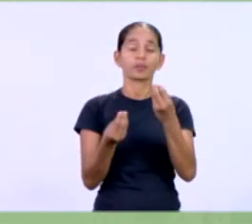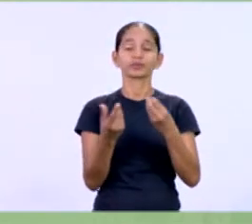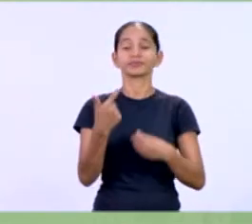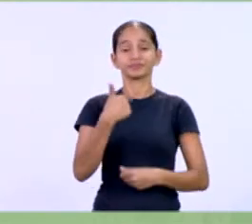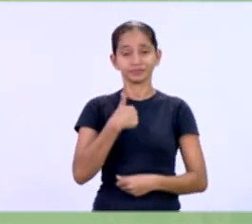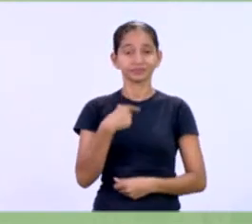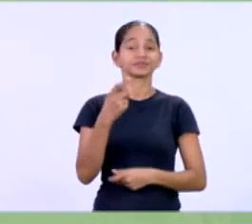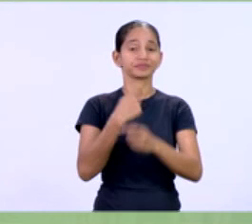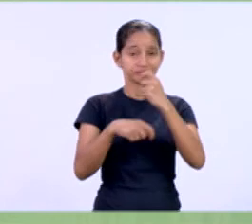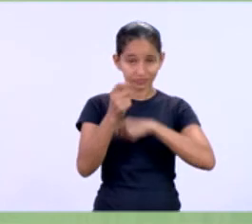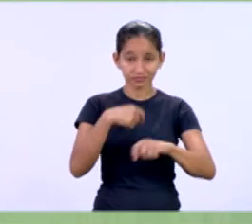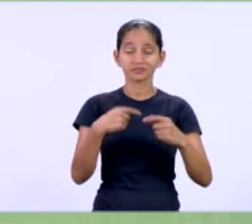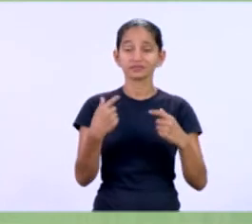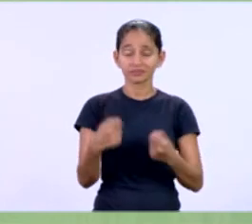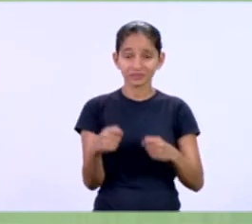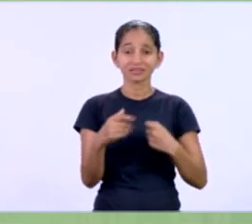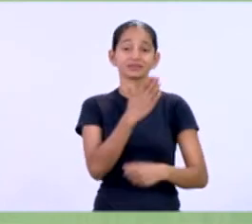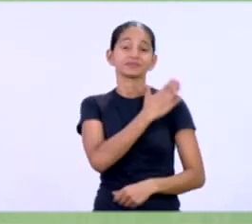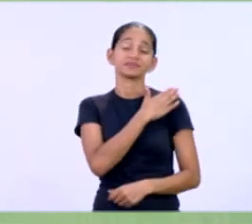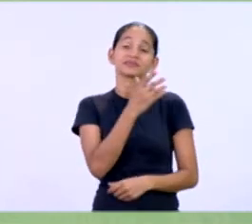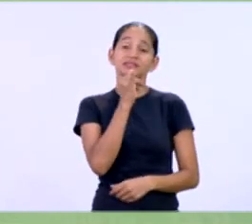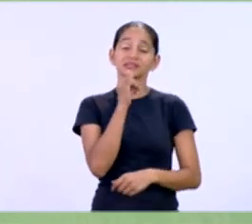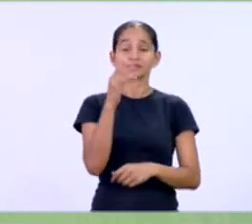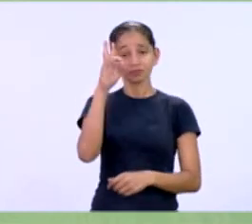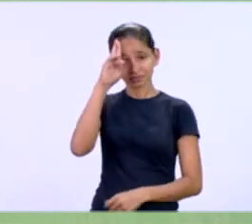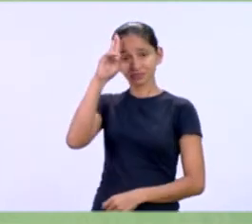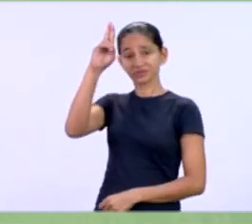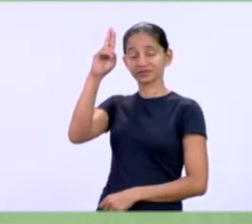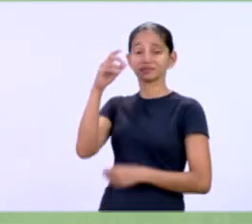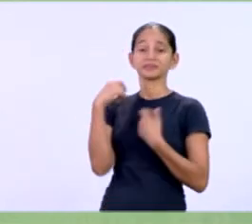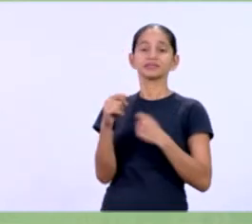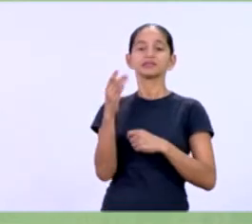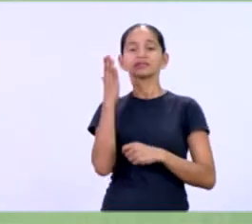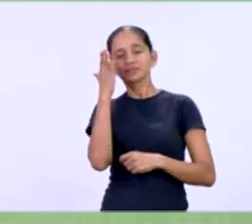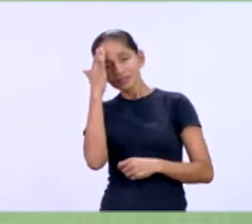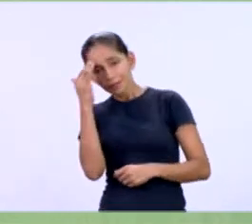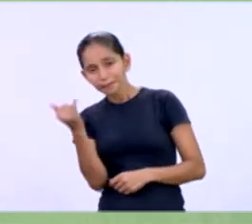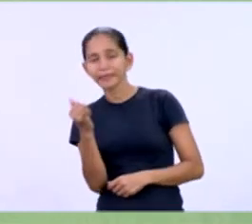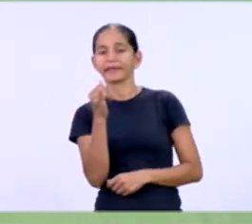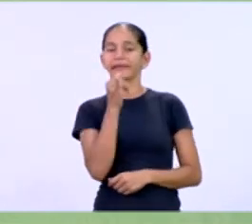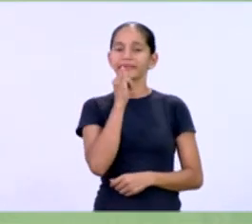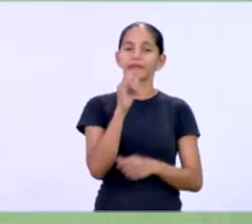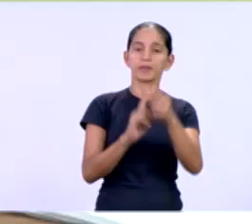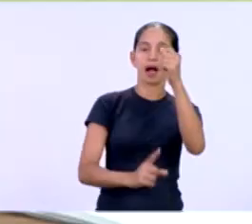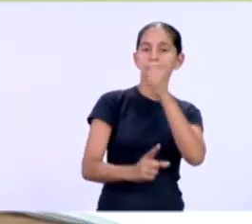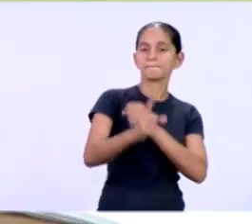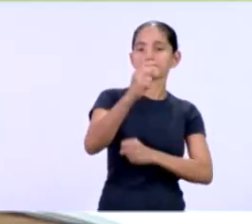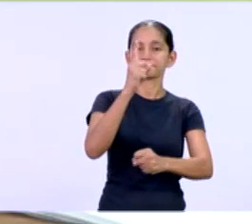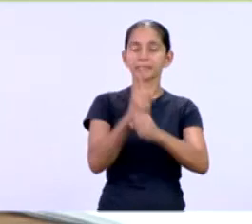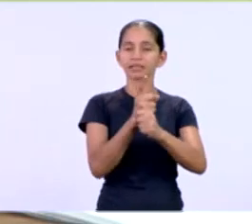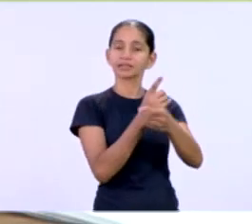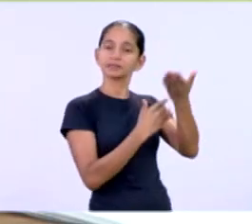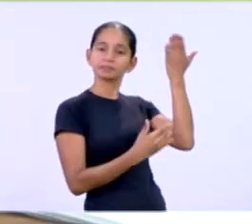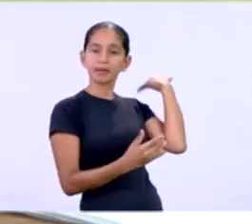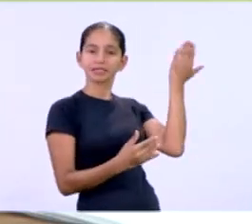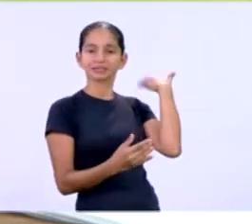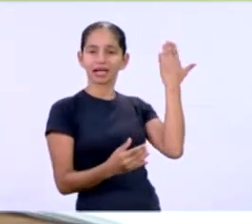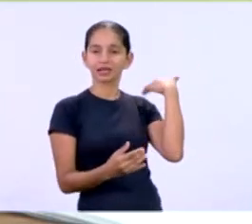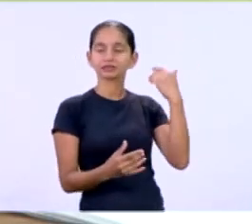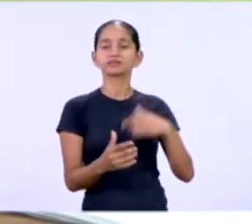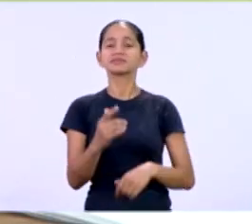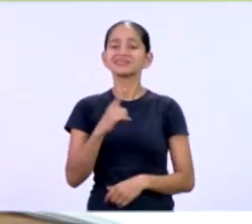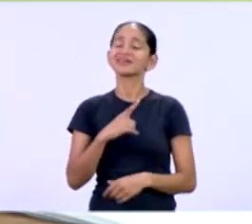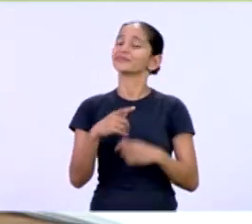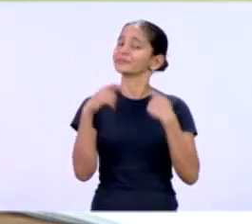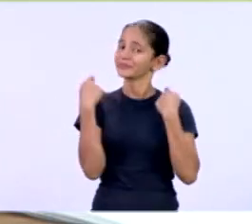através desses registros, o empresário ele vai conseguir mensurar, por exemplo, no ano passado, tais meses a gente teve